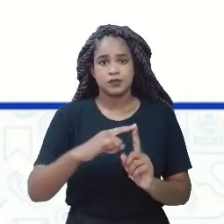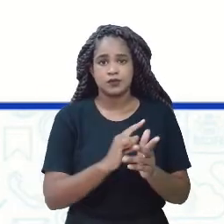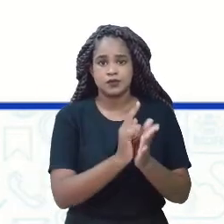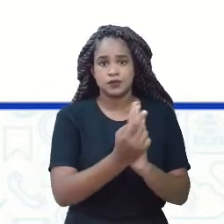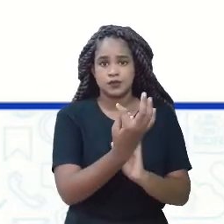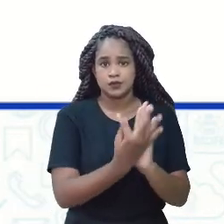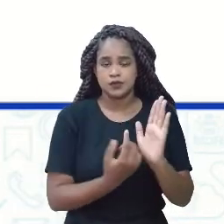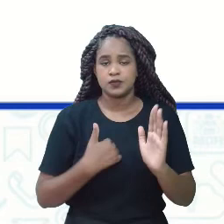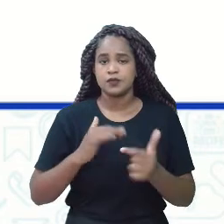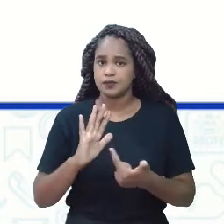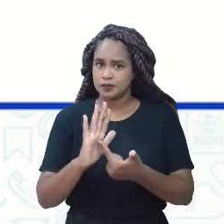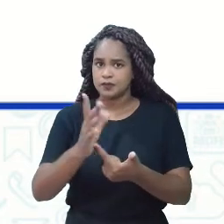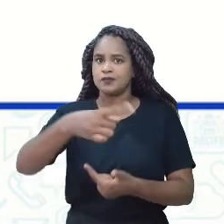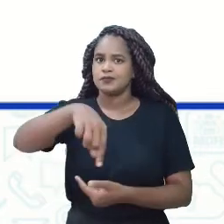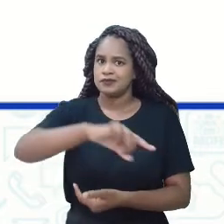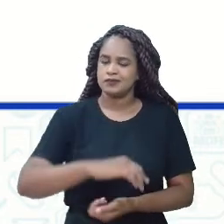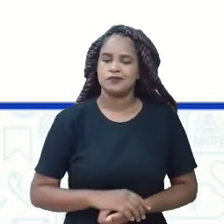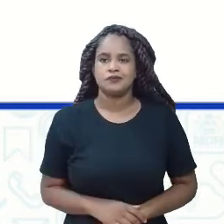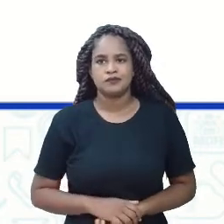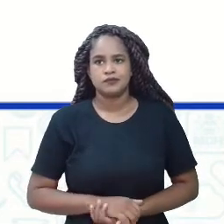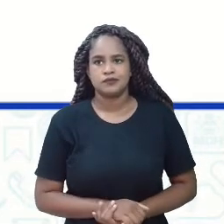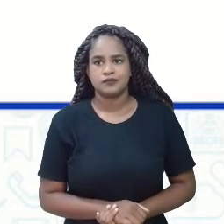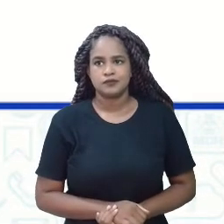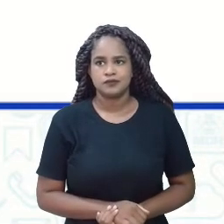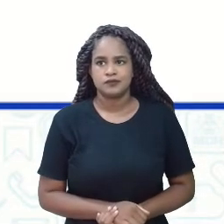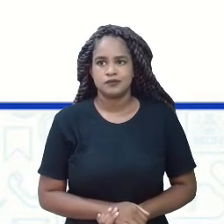como falei e mostrei para vocês.